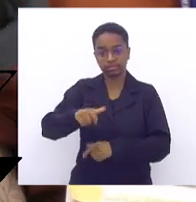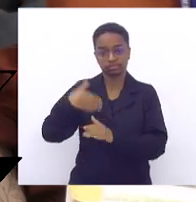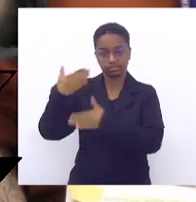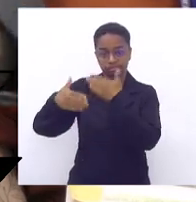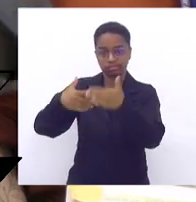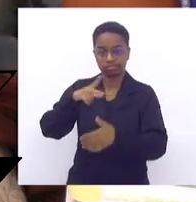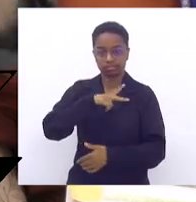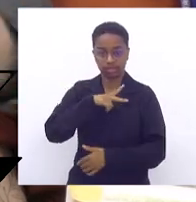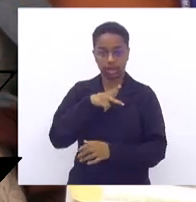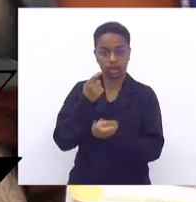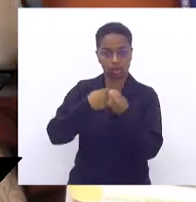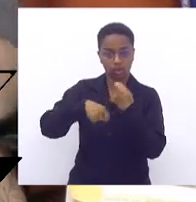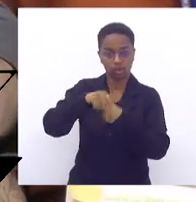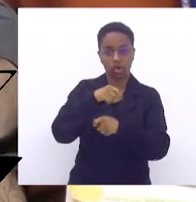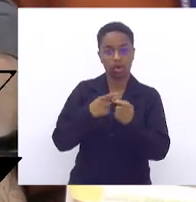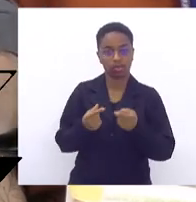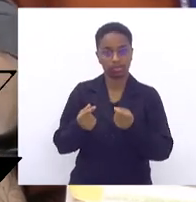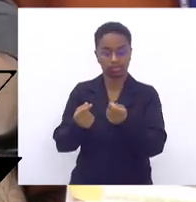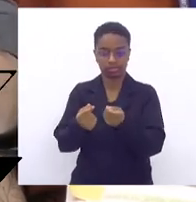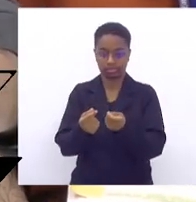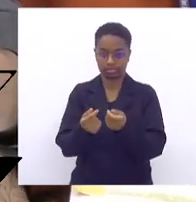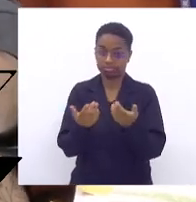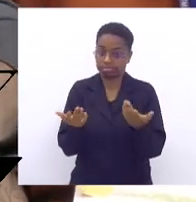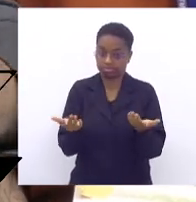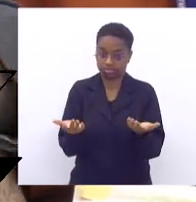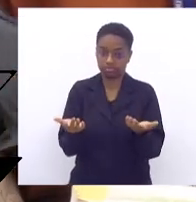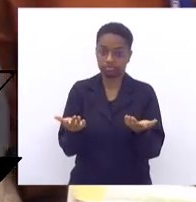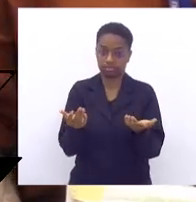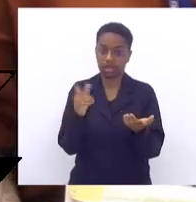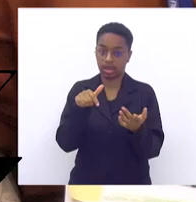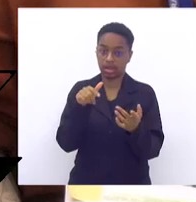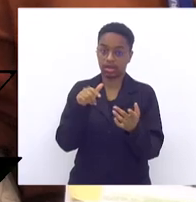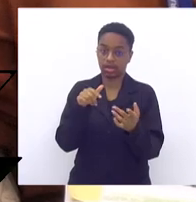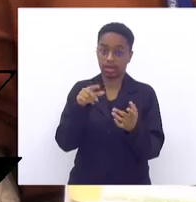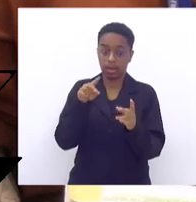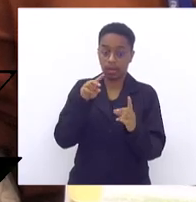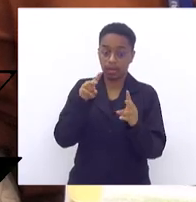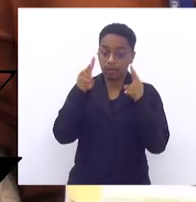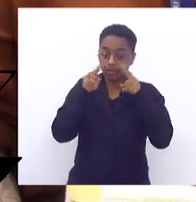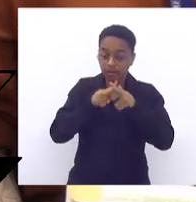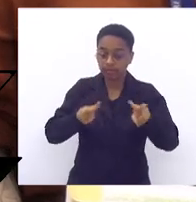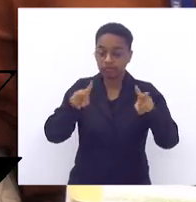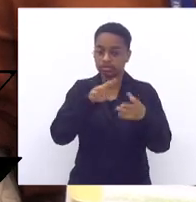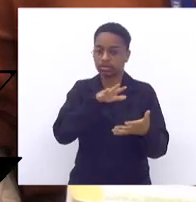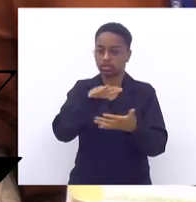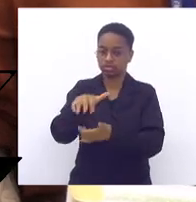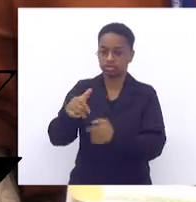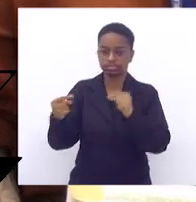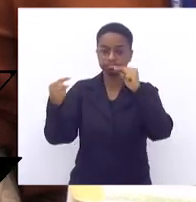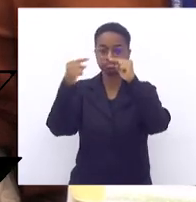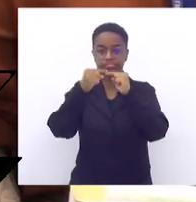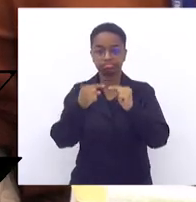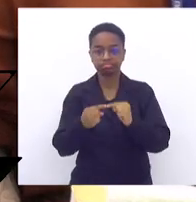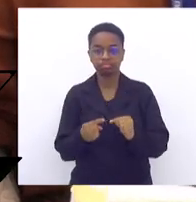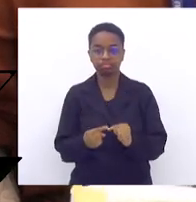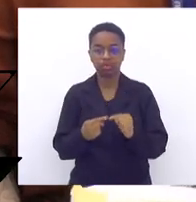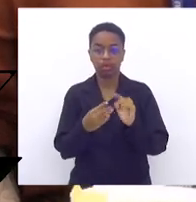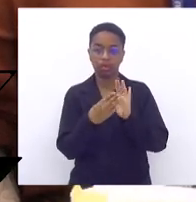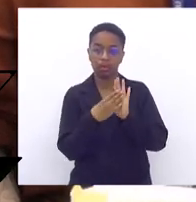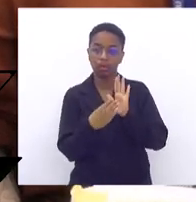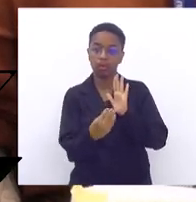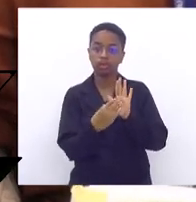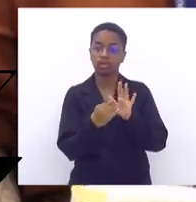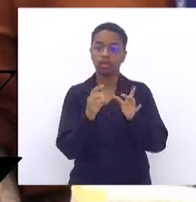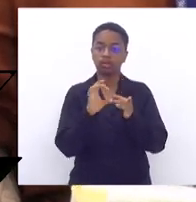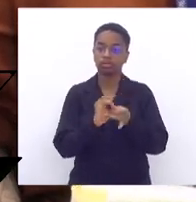pessoal, econômico, financeiro, etc. É uma visão de mundo muito coerente com os princípios